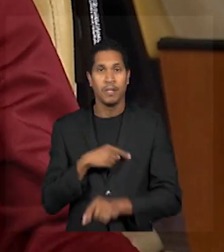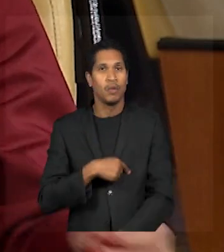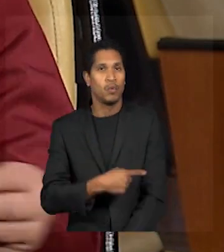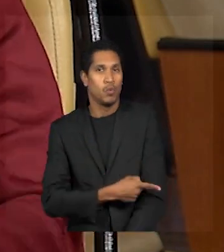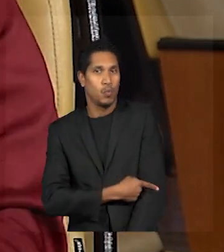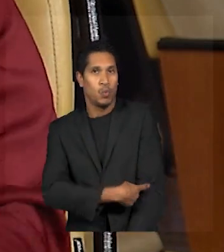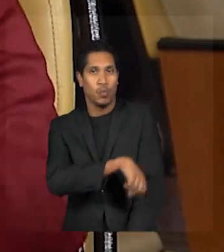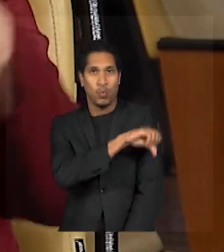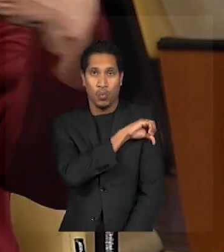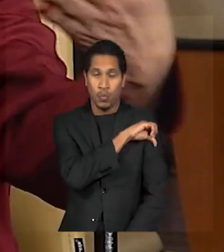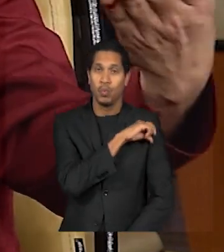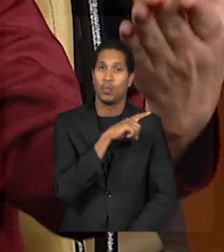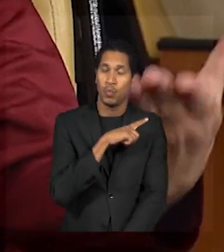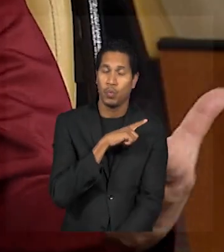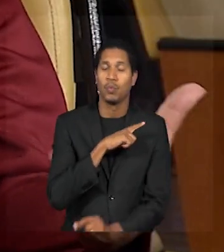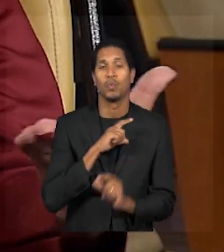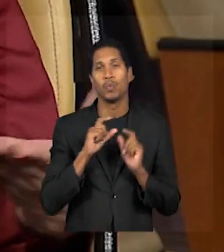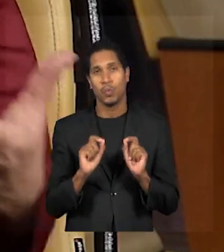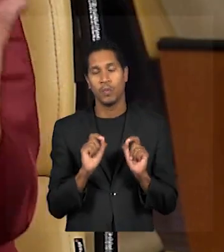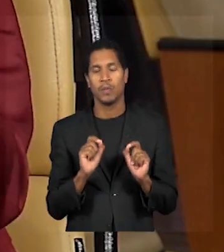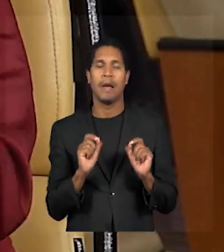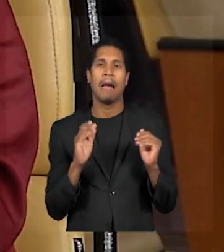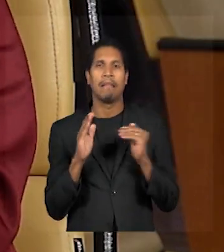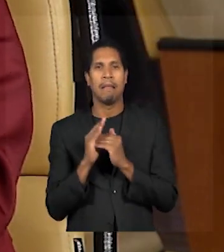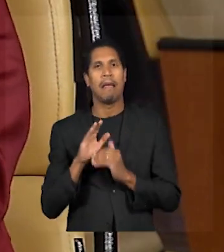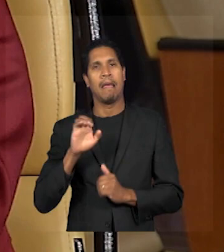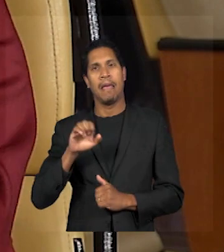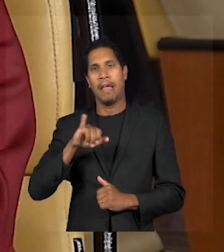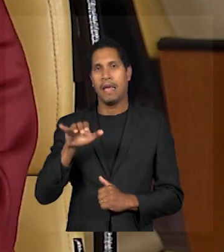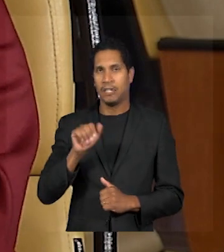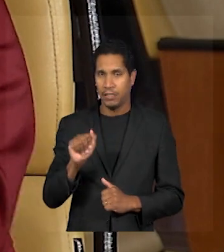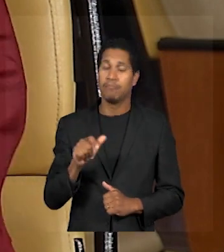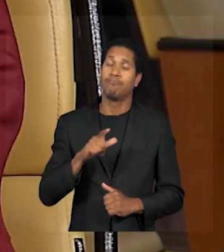ano, até o ensino de jovens e adultos,